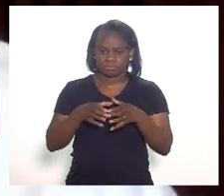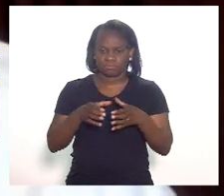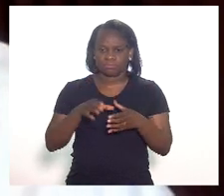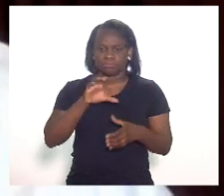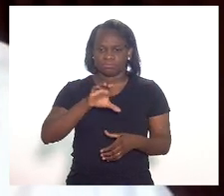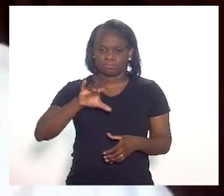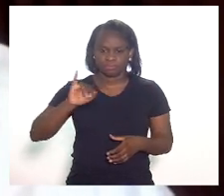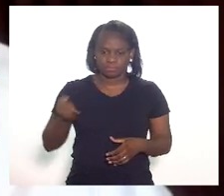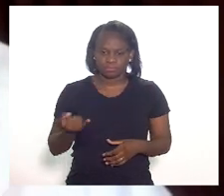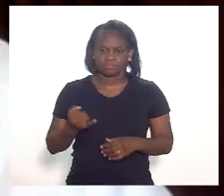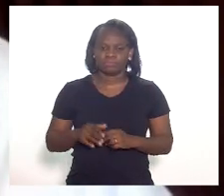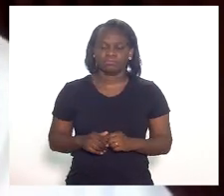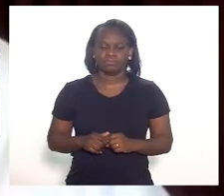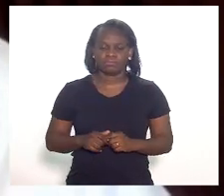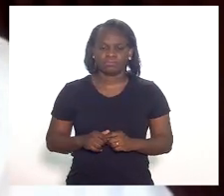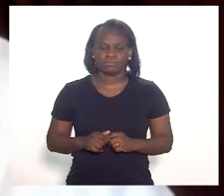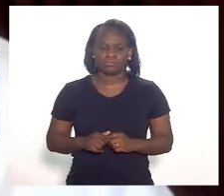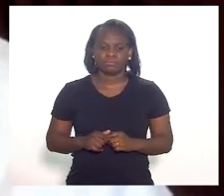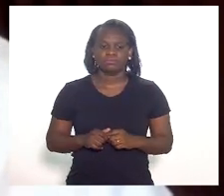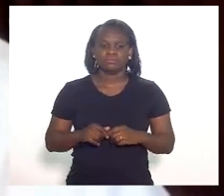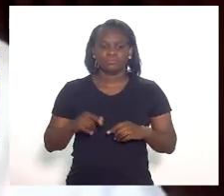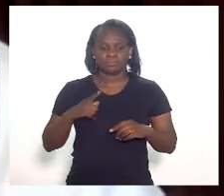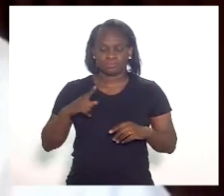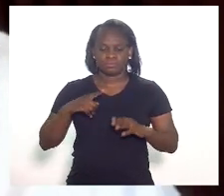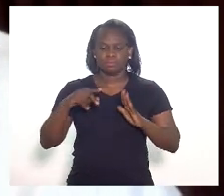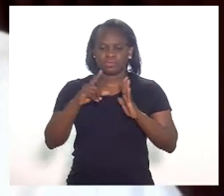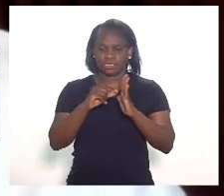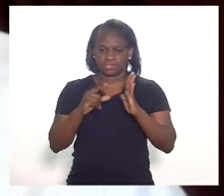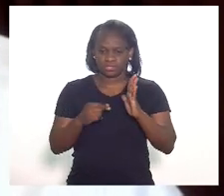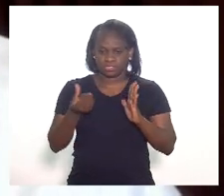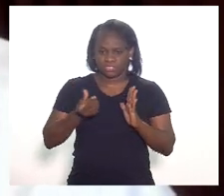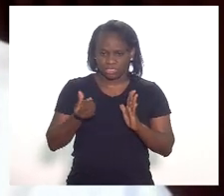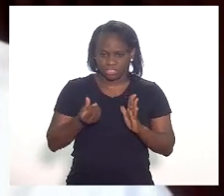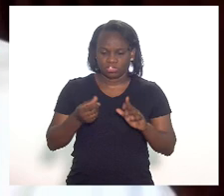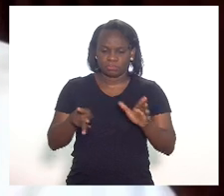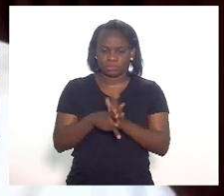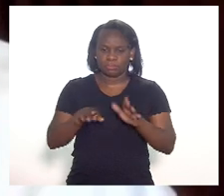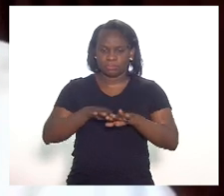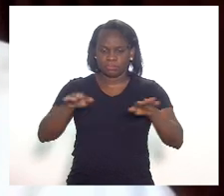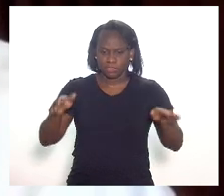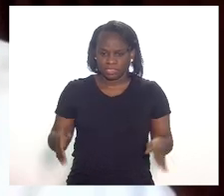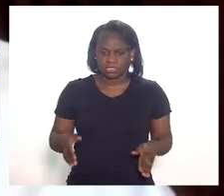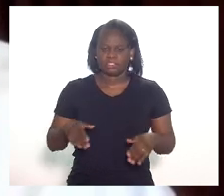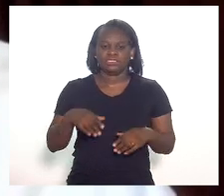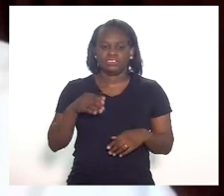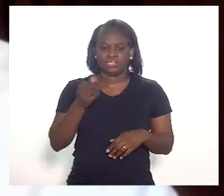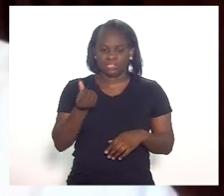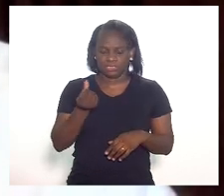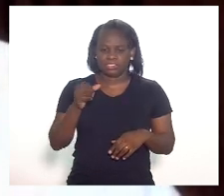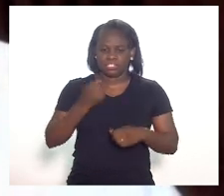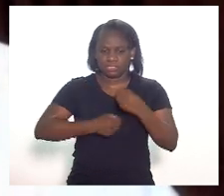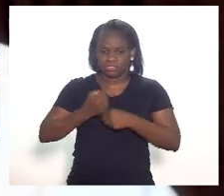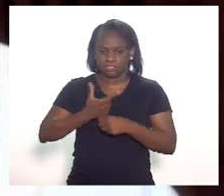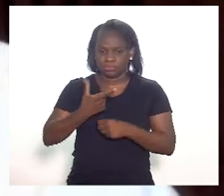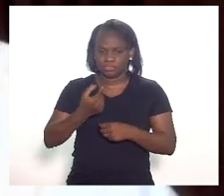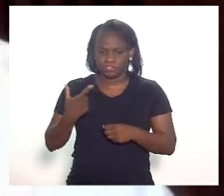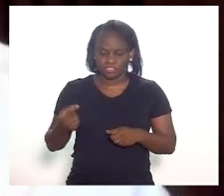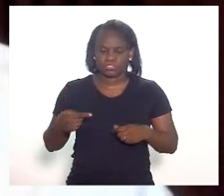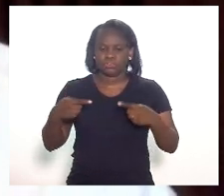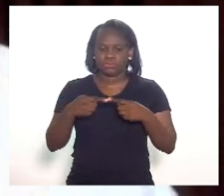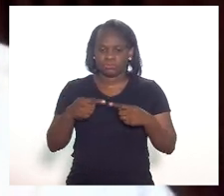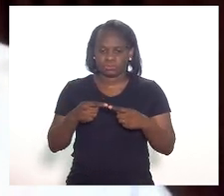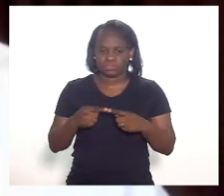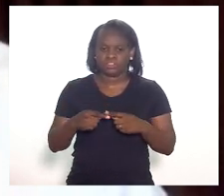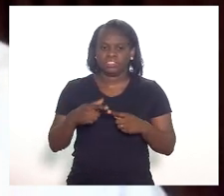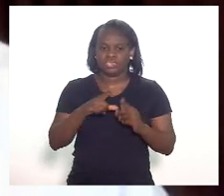de Constituição e Justiça. Nos termos do artigo 6º do ato da mesa diretora número 651/2020, combinado com o parágrafo 2º do artigo